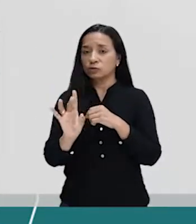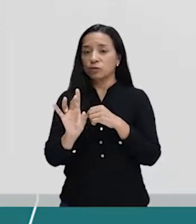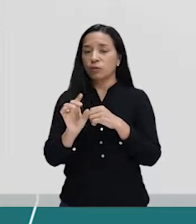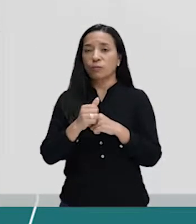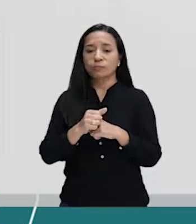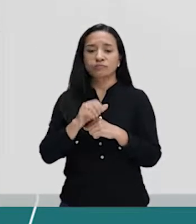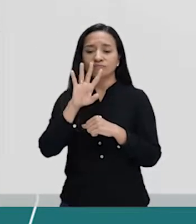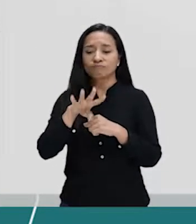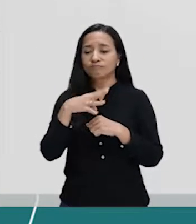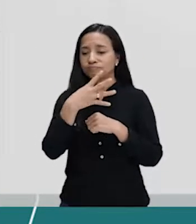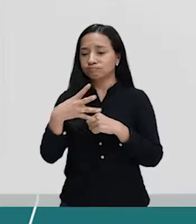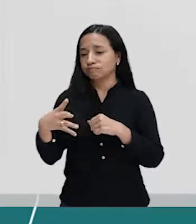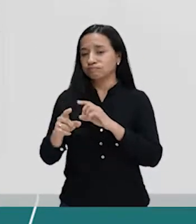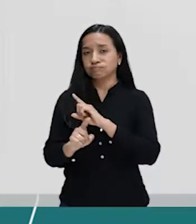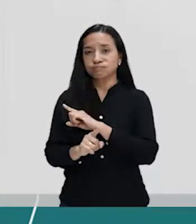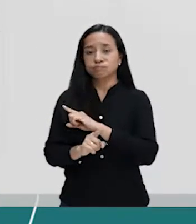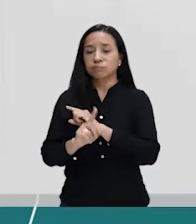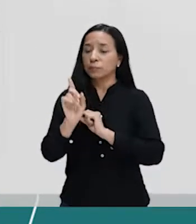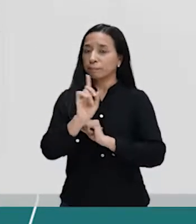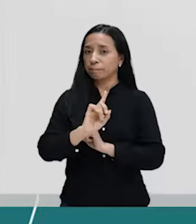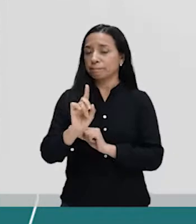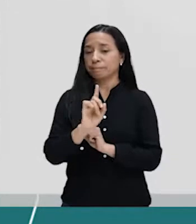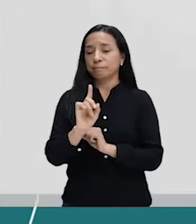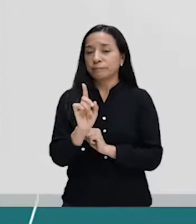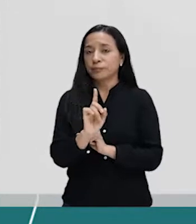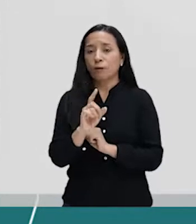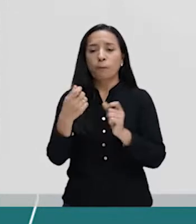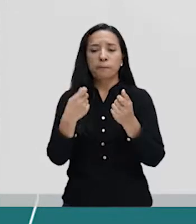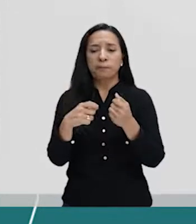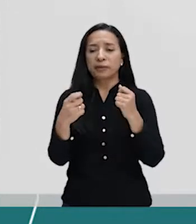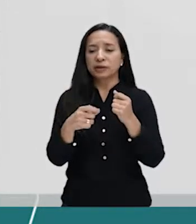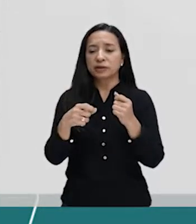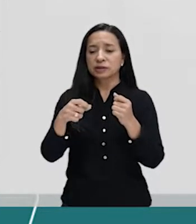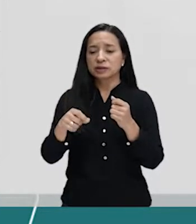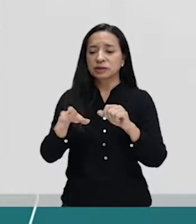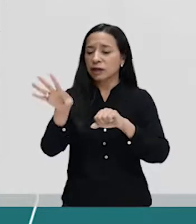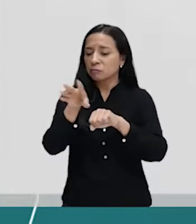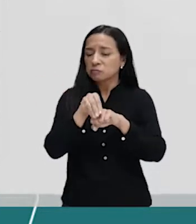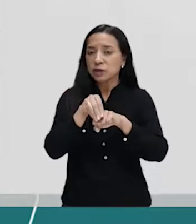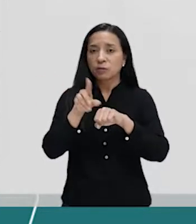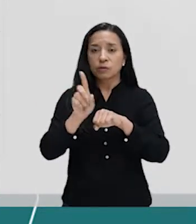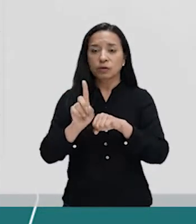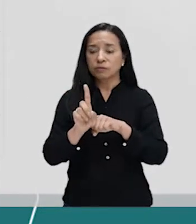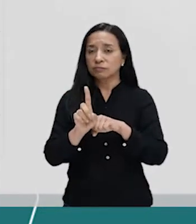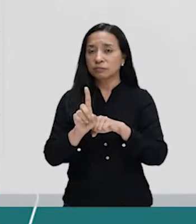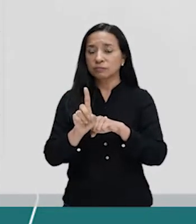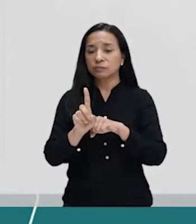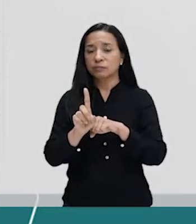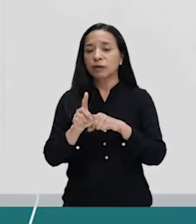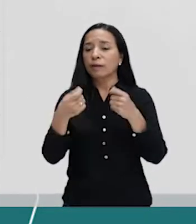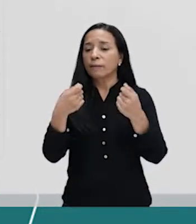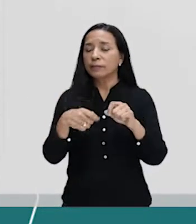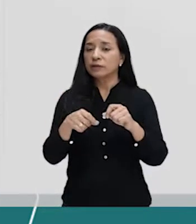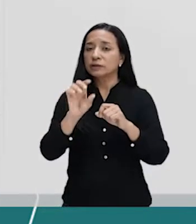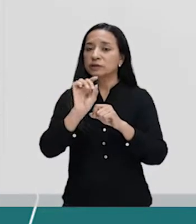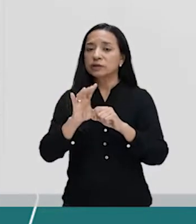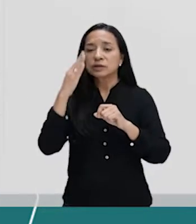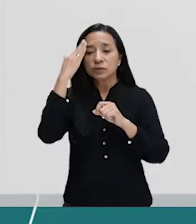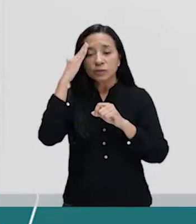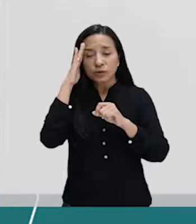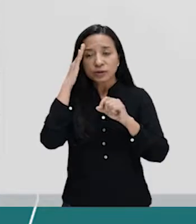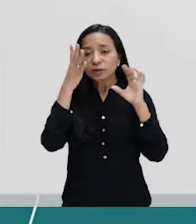minha, teu, tua, seu, sua. Não precisa decorar dessa forma, tá certo? O que vocês precisam é